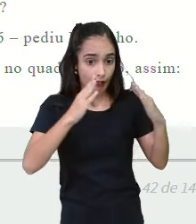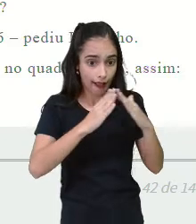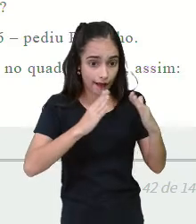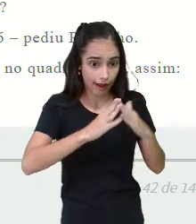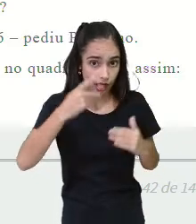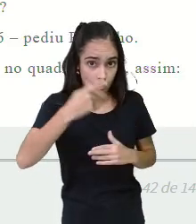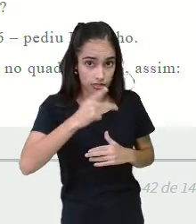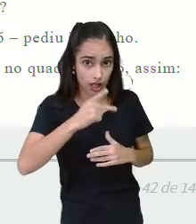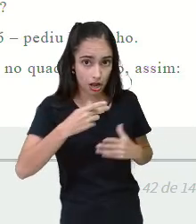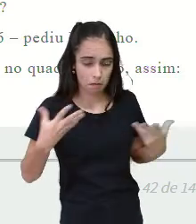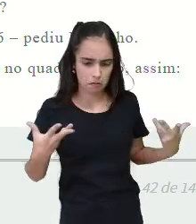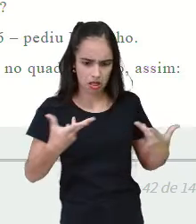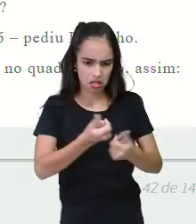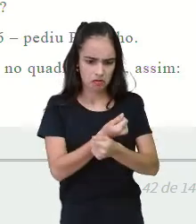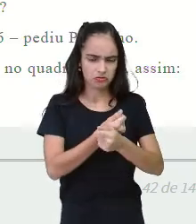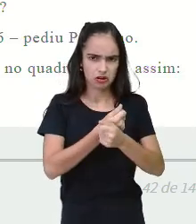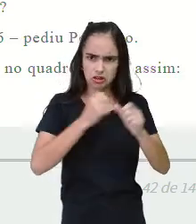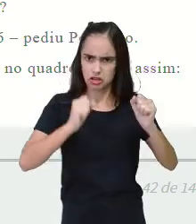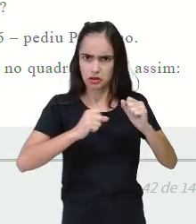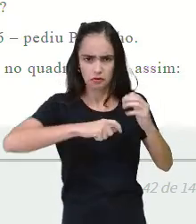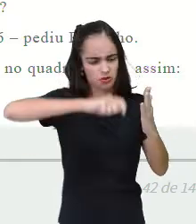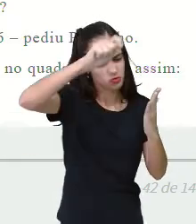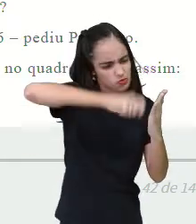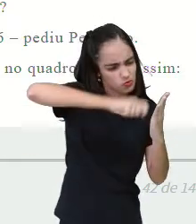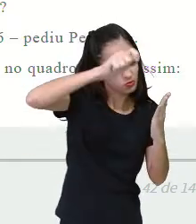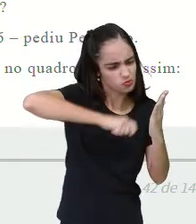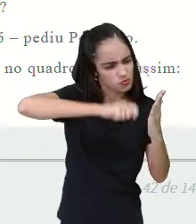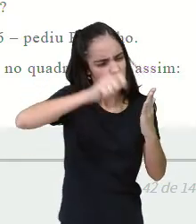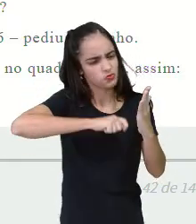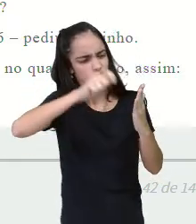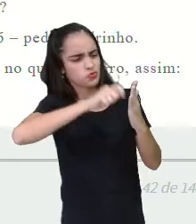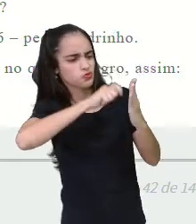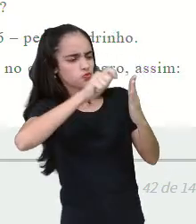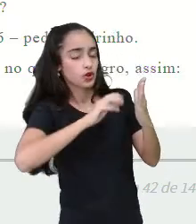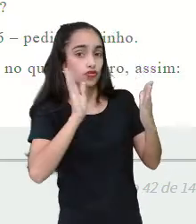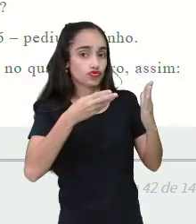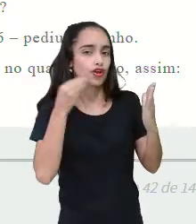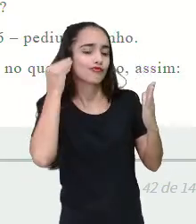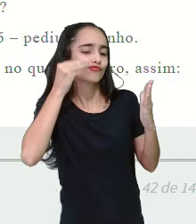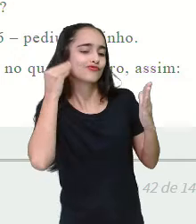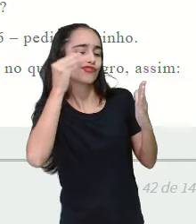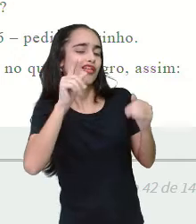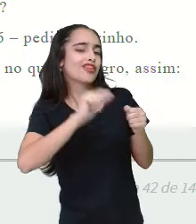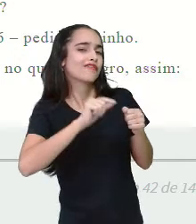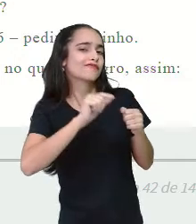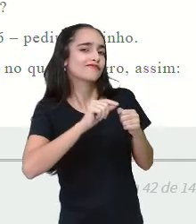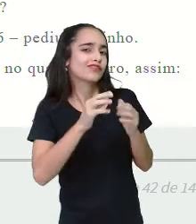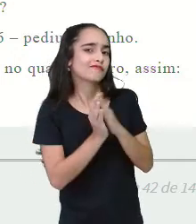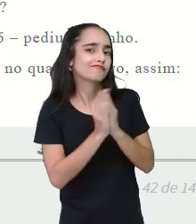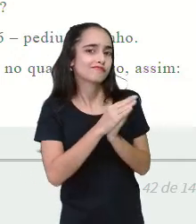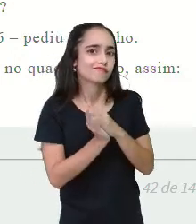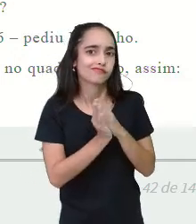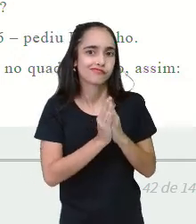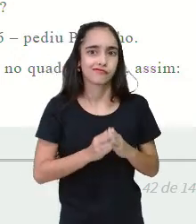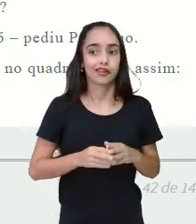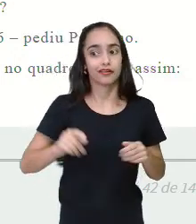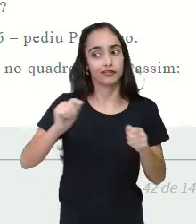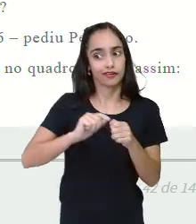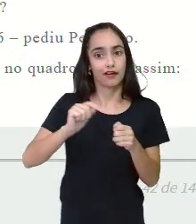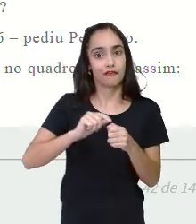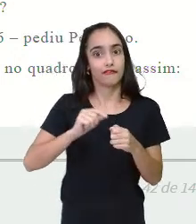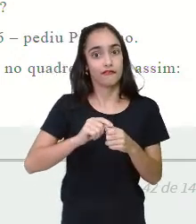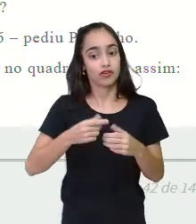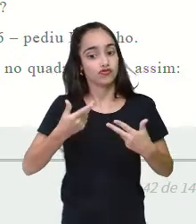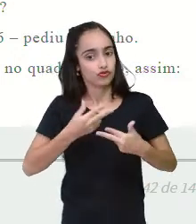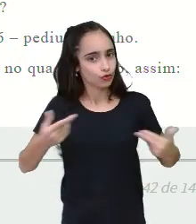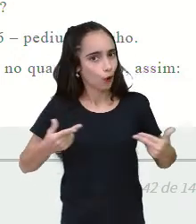ser riscada com giz. Já fiz a experiência. Eita, que Emília aprontou na casa do Quindim.